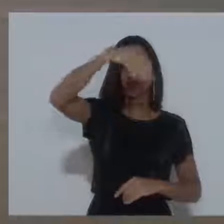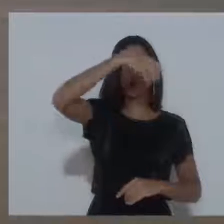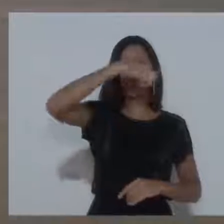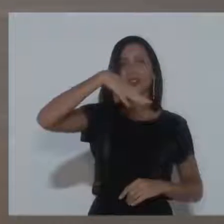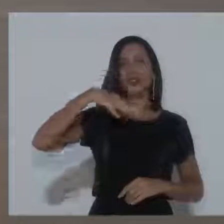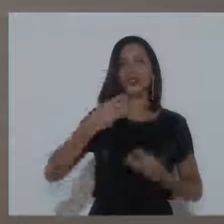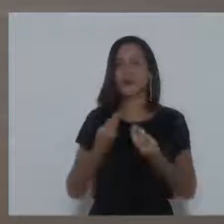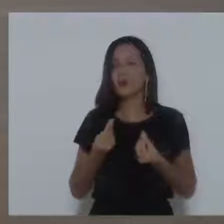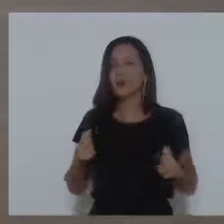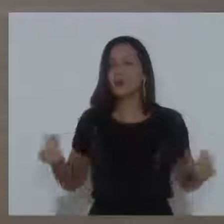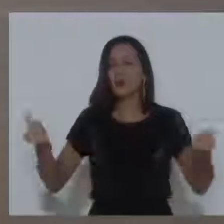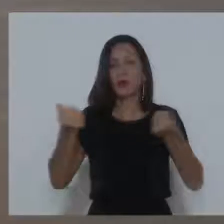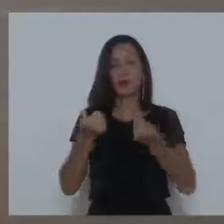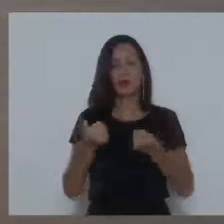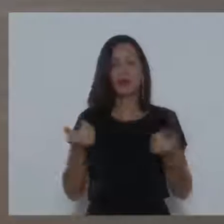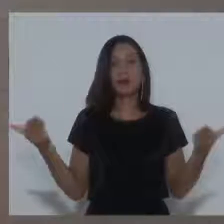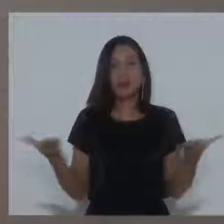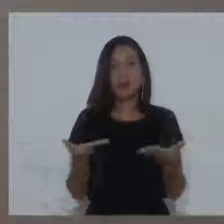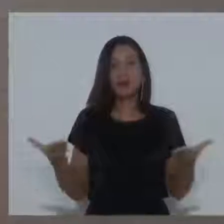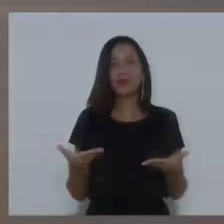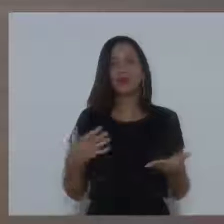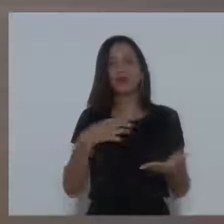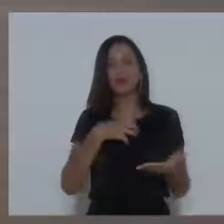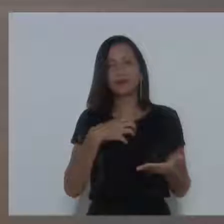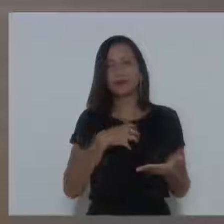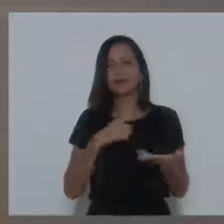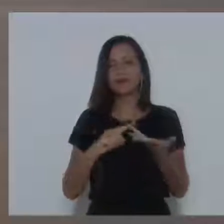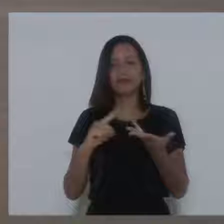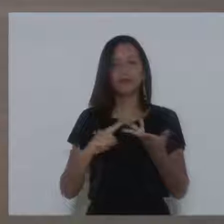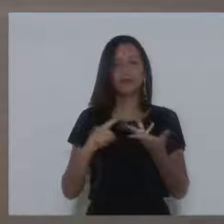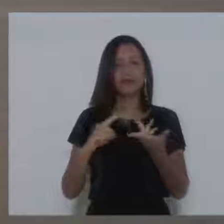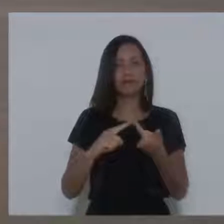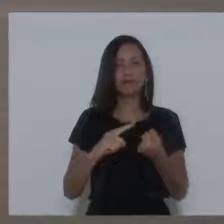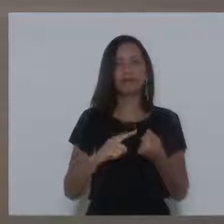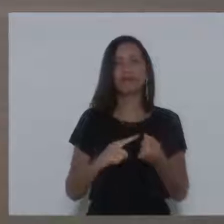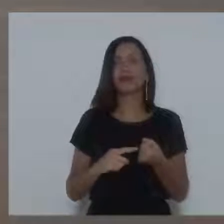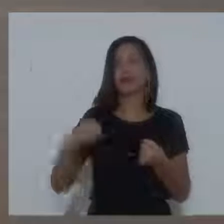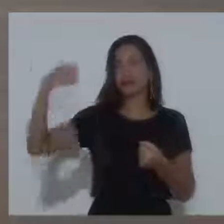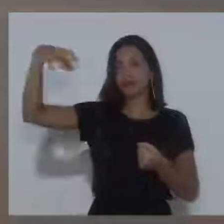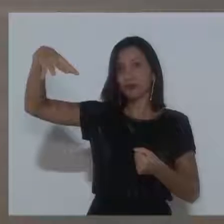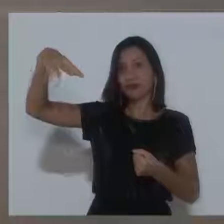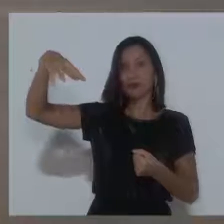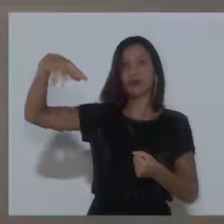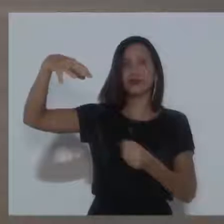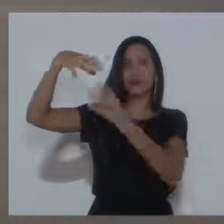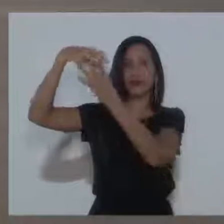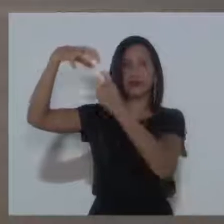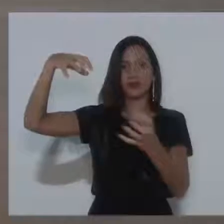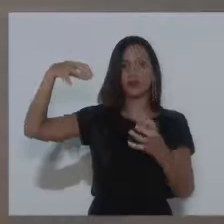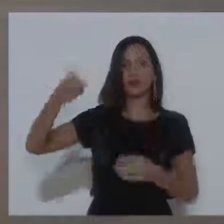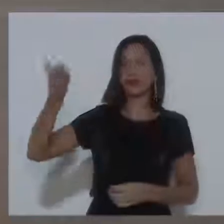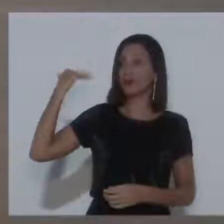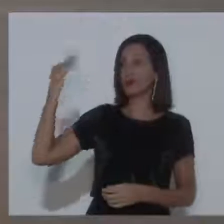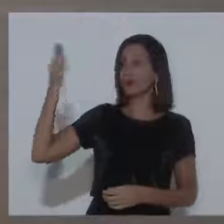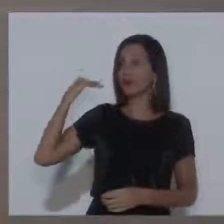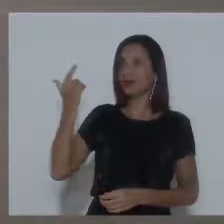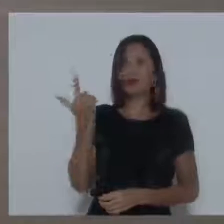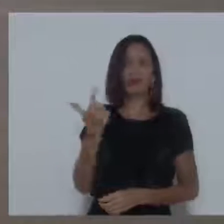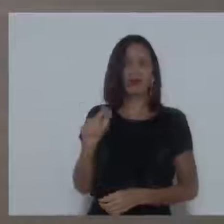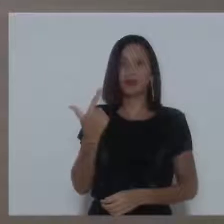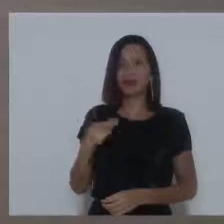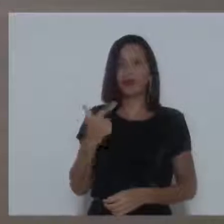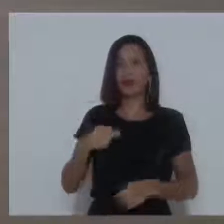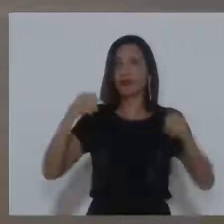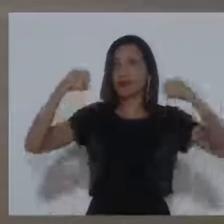qualidade, digamos assim, Marcos, porque hoje nós passamos em alguns pontos e as luzes e as lâmpadas antigas, ela não tem a